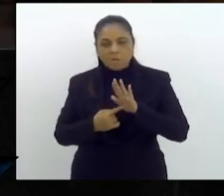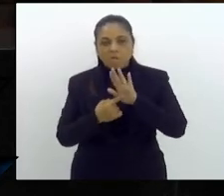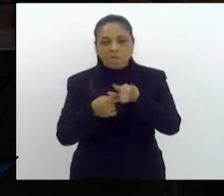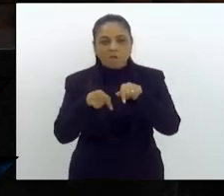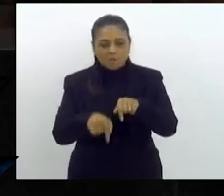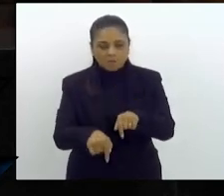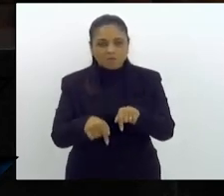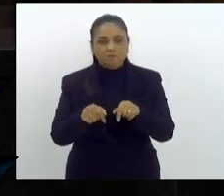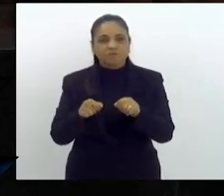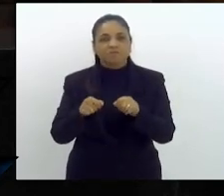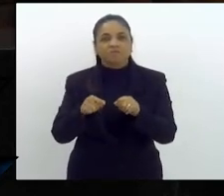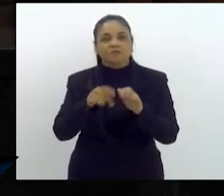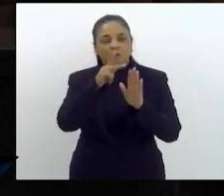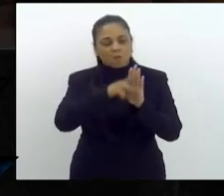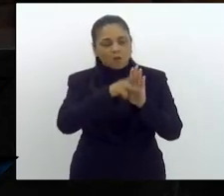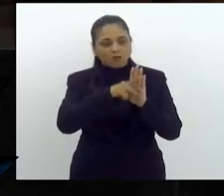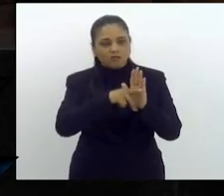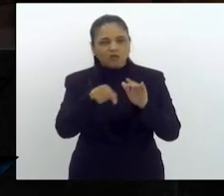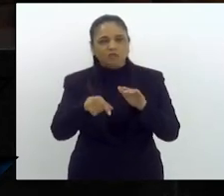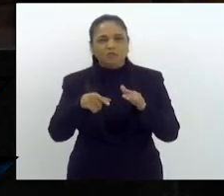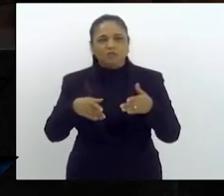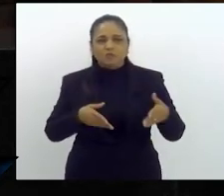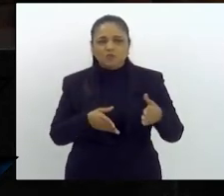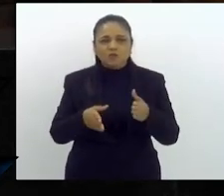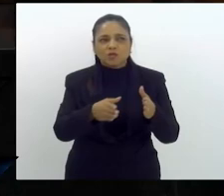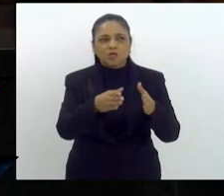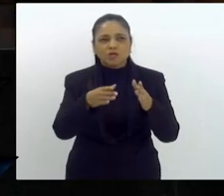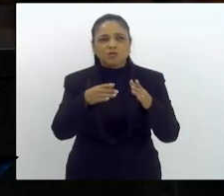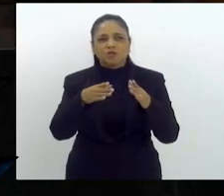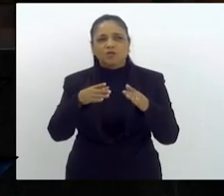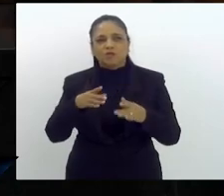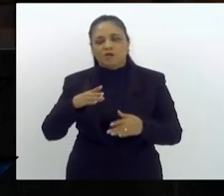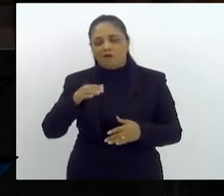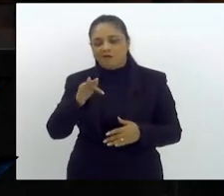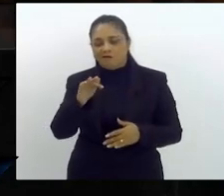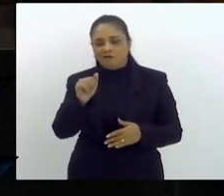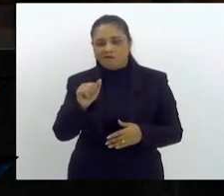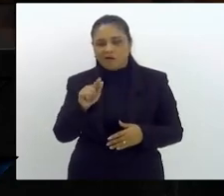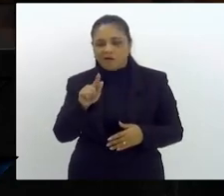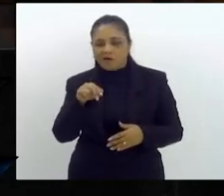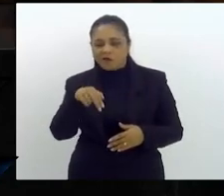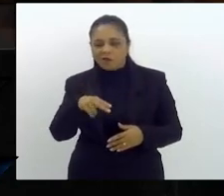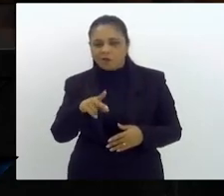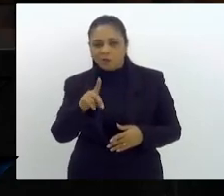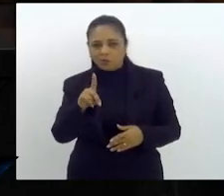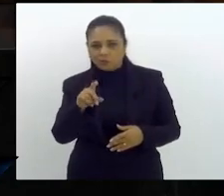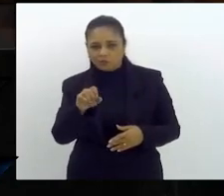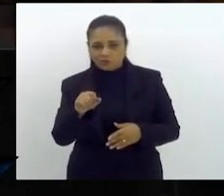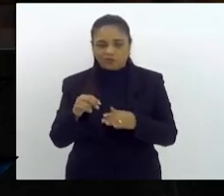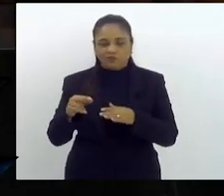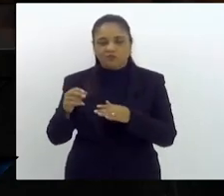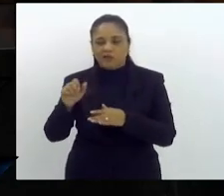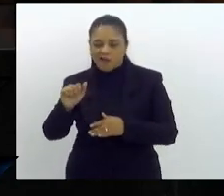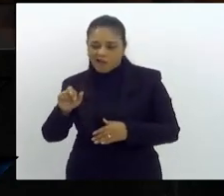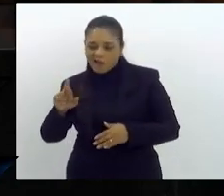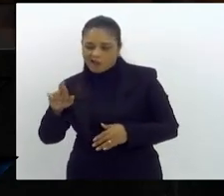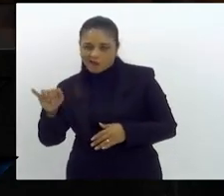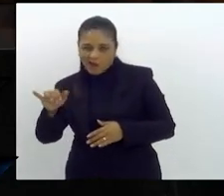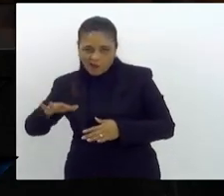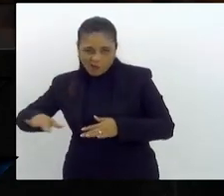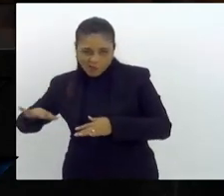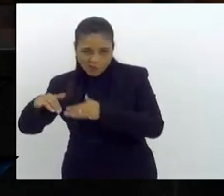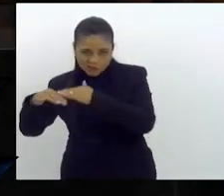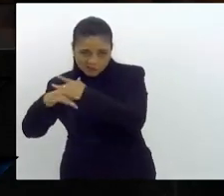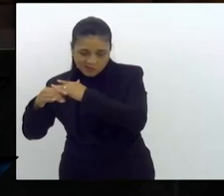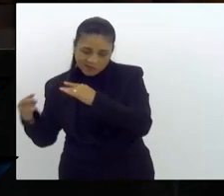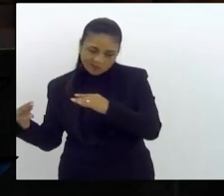ponte que passa ali pelo rio Fagundes ligando Areal e Paraíba do Sul através do Quilombo Boa Esperança e também levantamos uma série de demandas